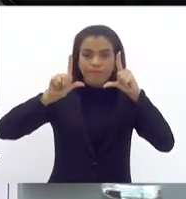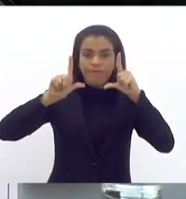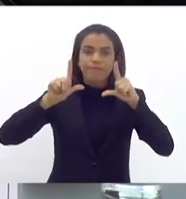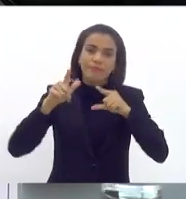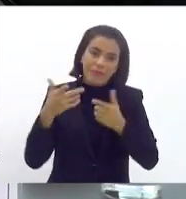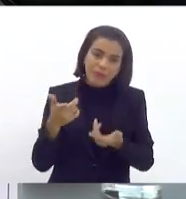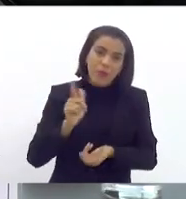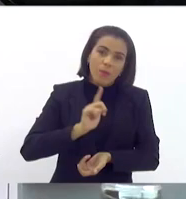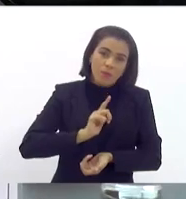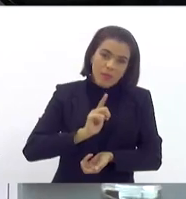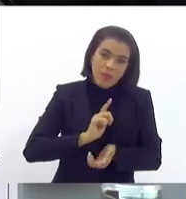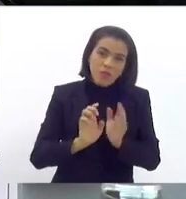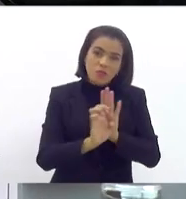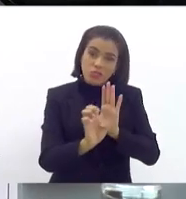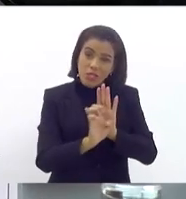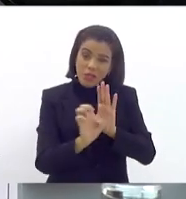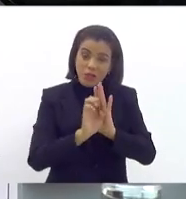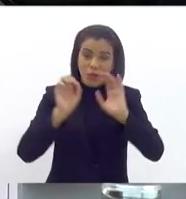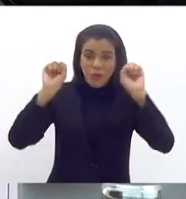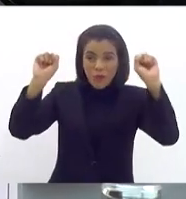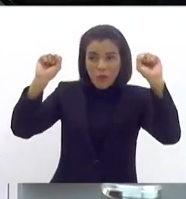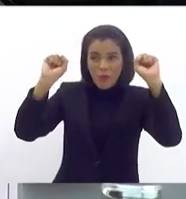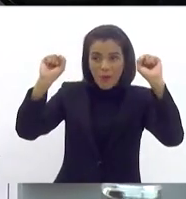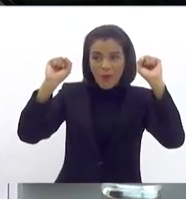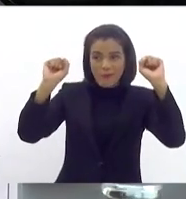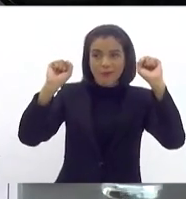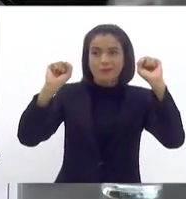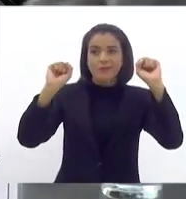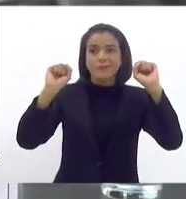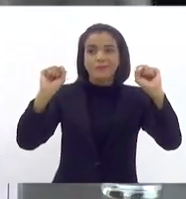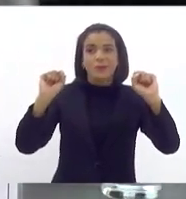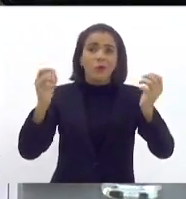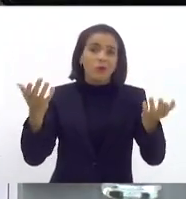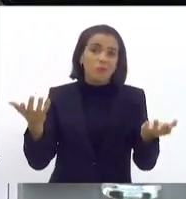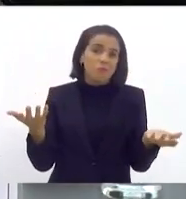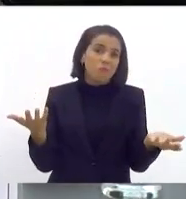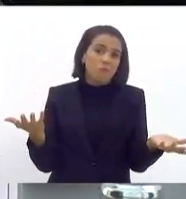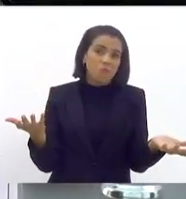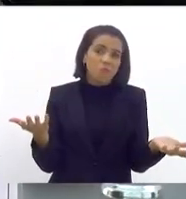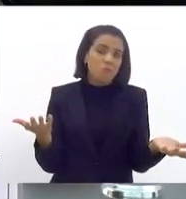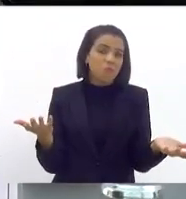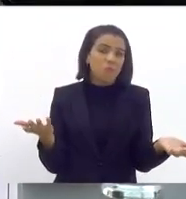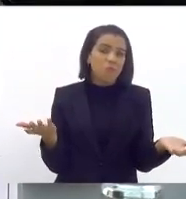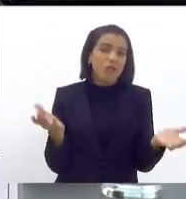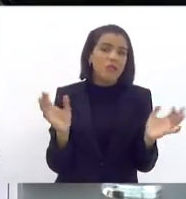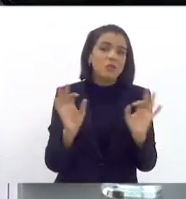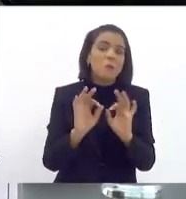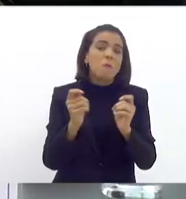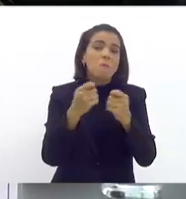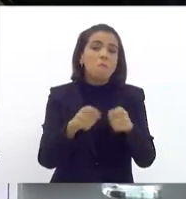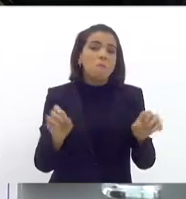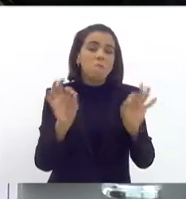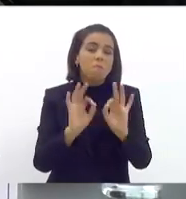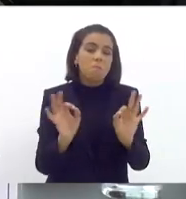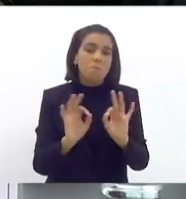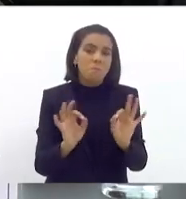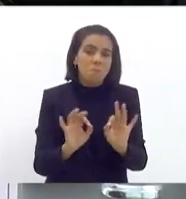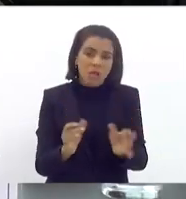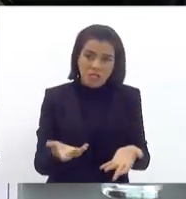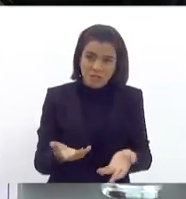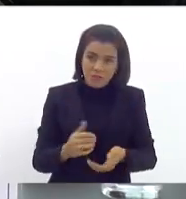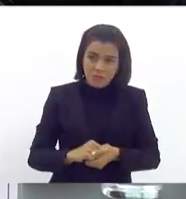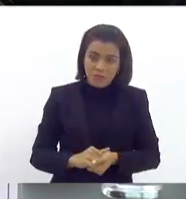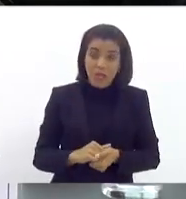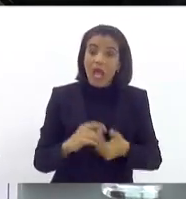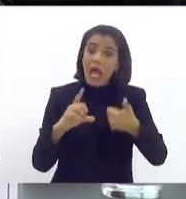tratou no Estatuto do Torcedor sem entrar em tramitação, sem entrar de sola.